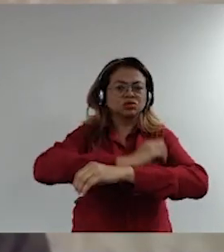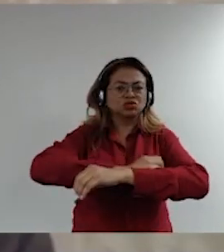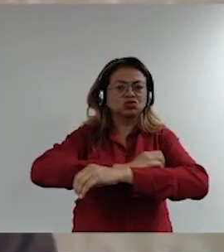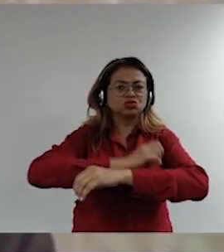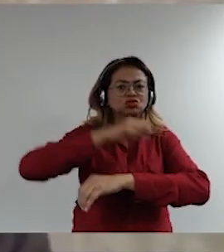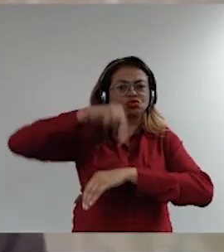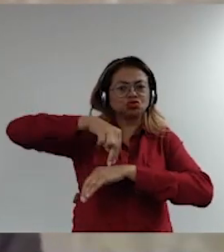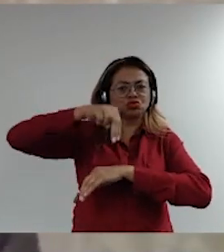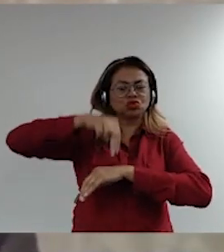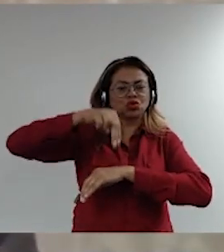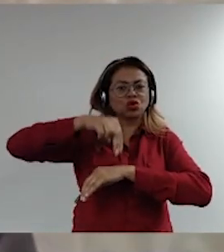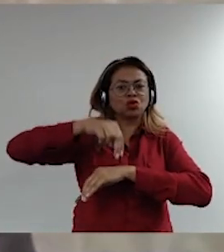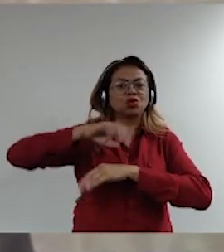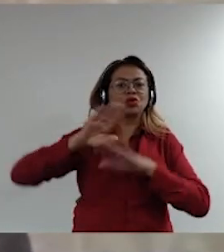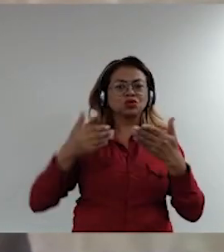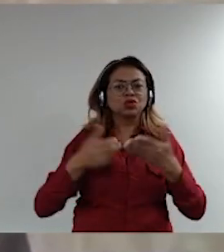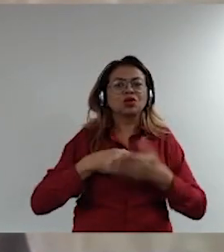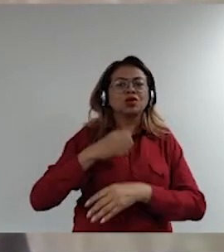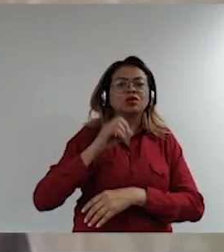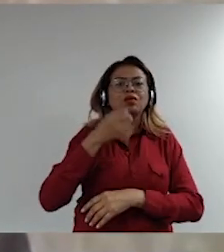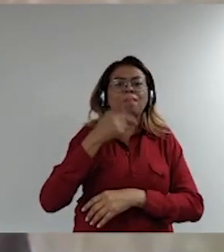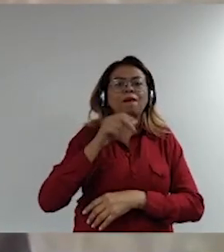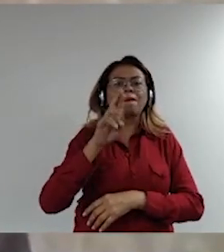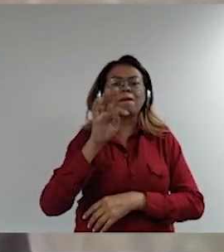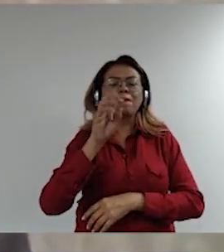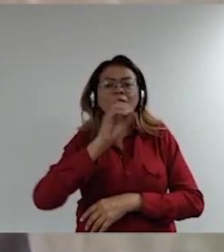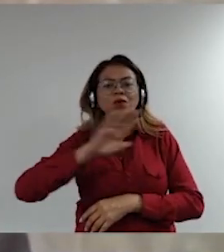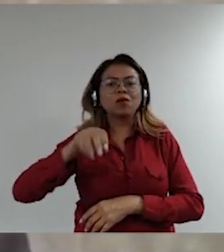norte, especialmente o de Porto Velho e das